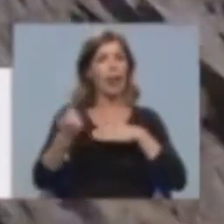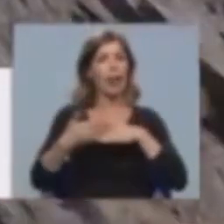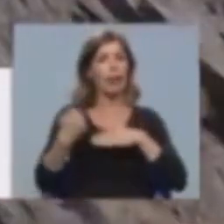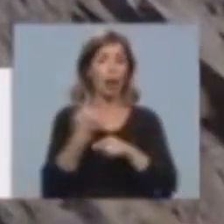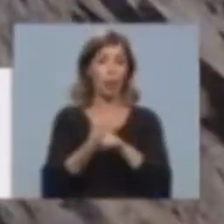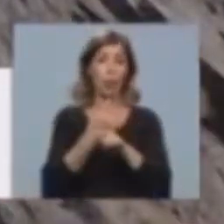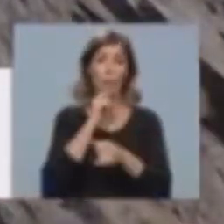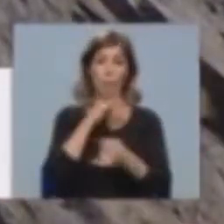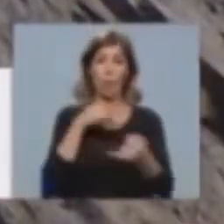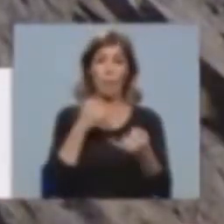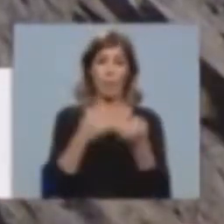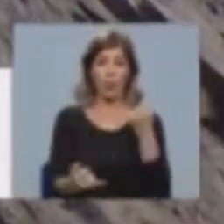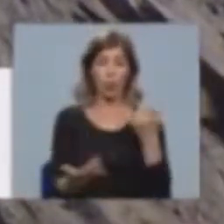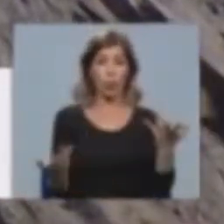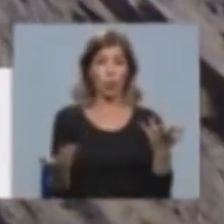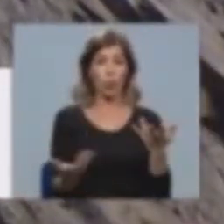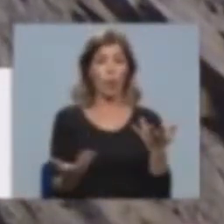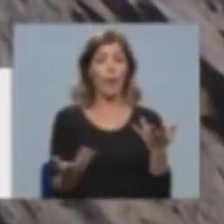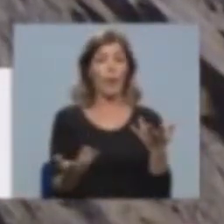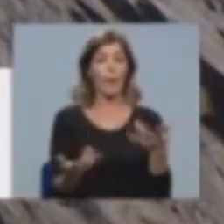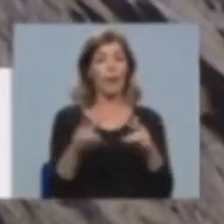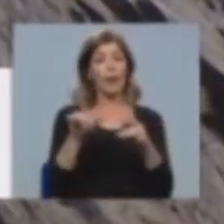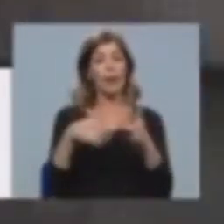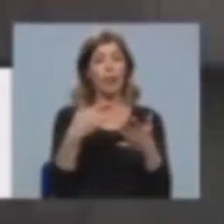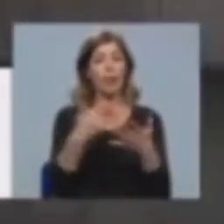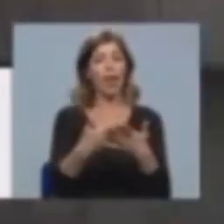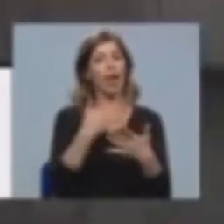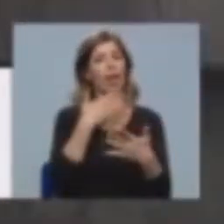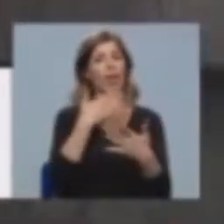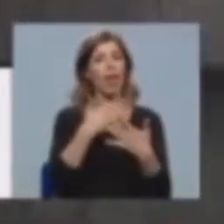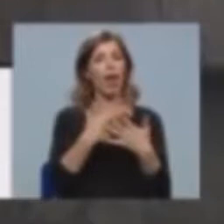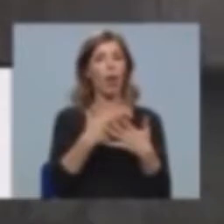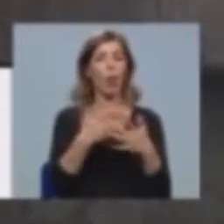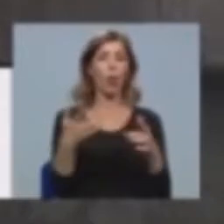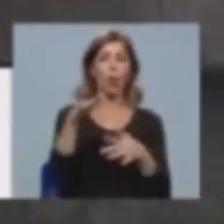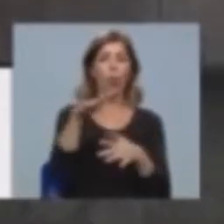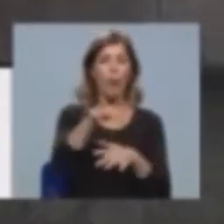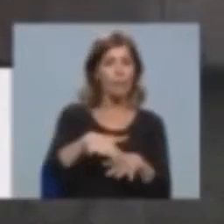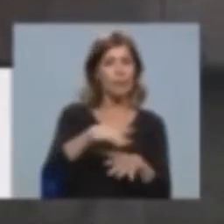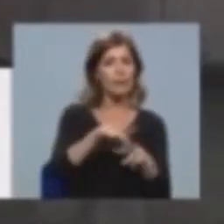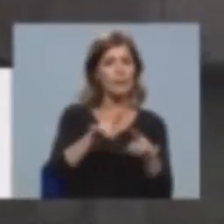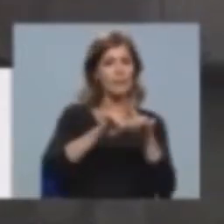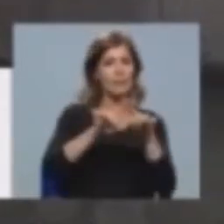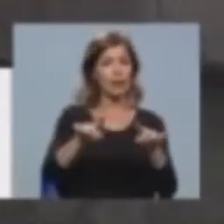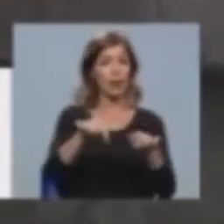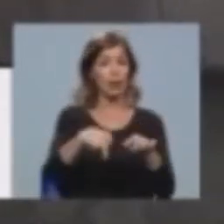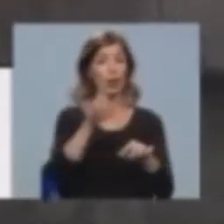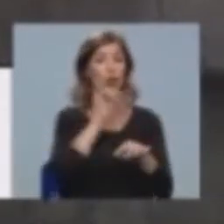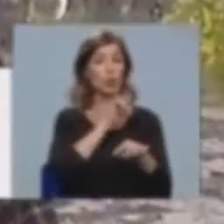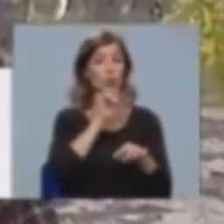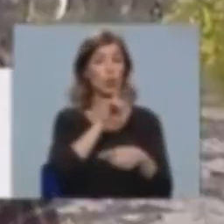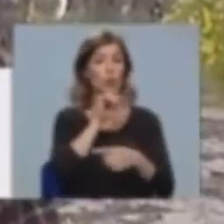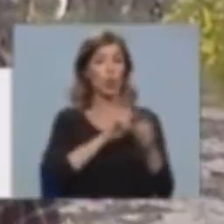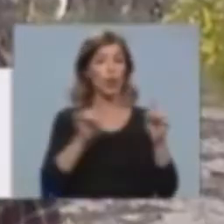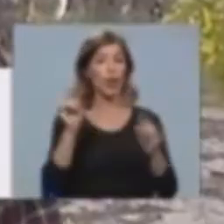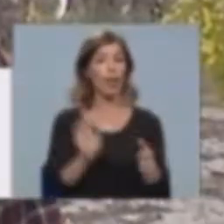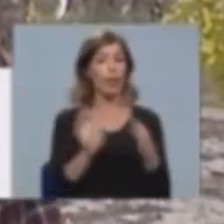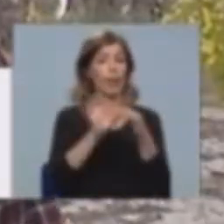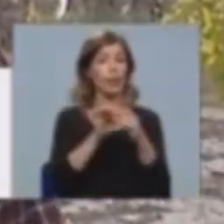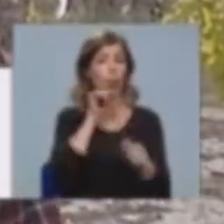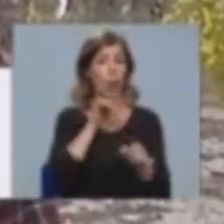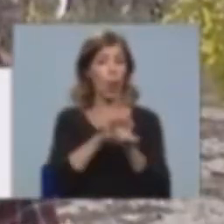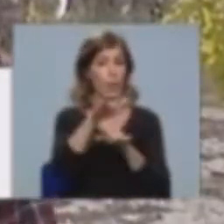perigo, e que se dê uma outra vivência e um outro ambiente aqui ao cais, por forma que isto possa ser o ponto de ligação ao mar e possa